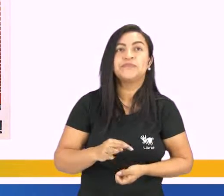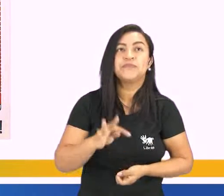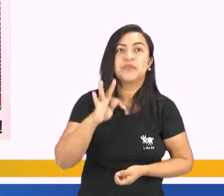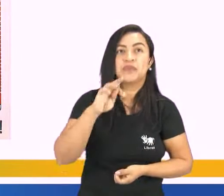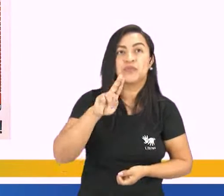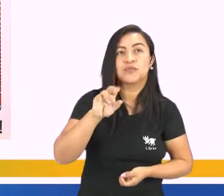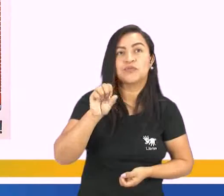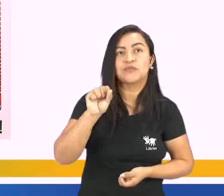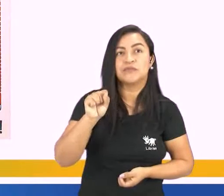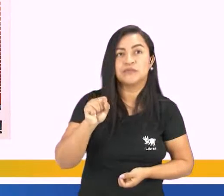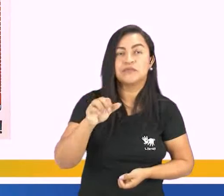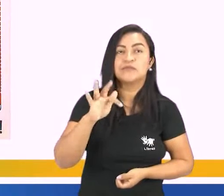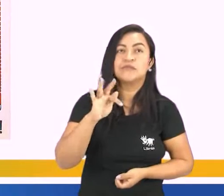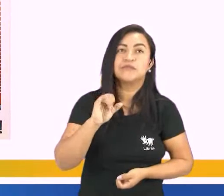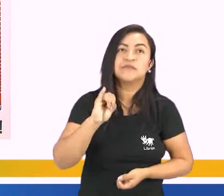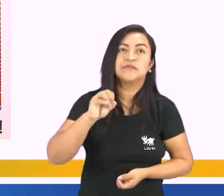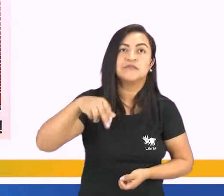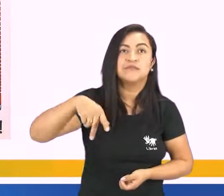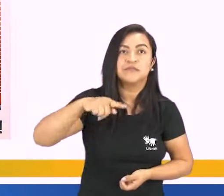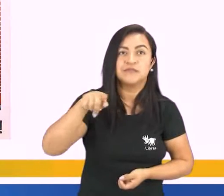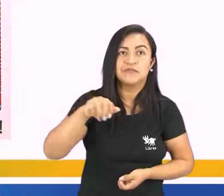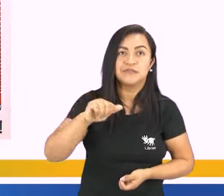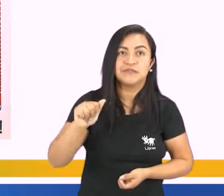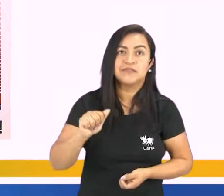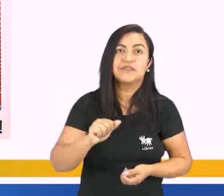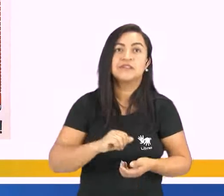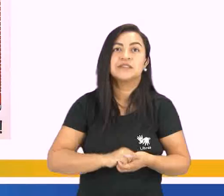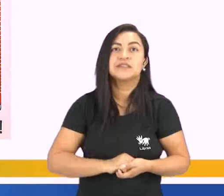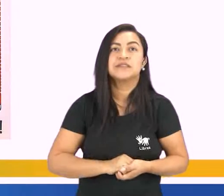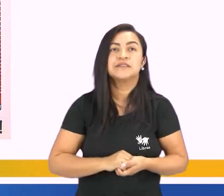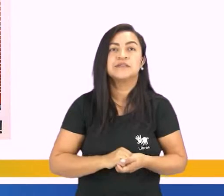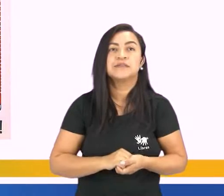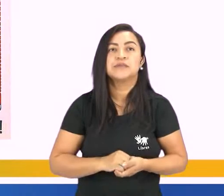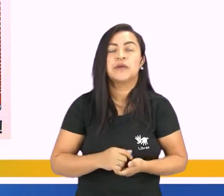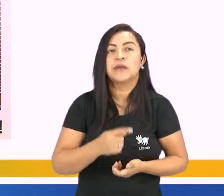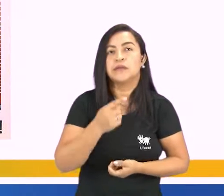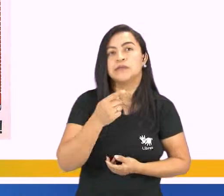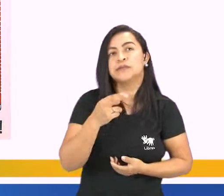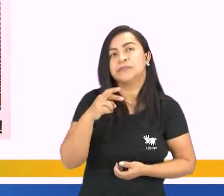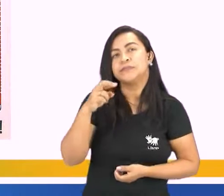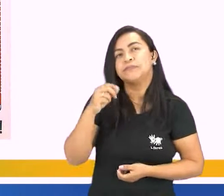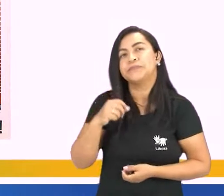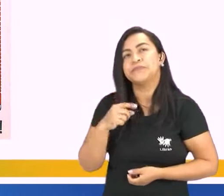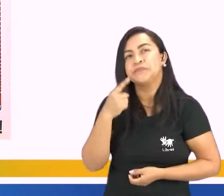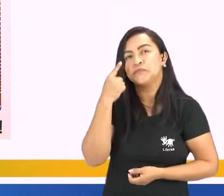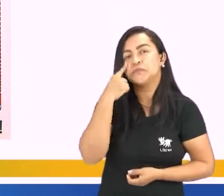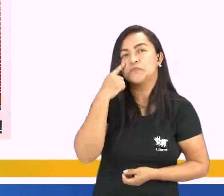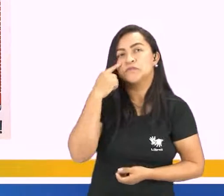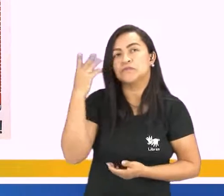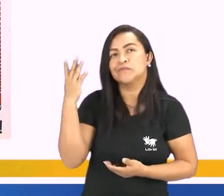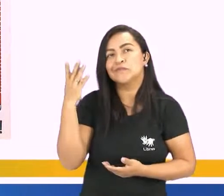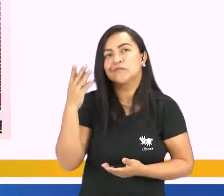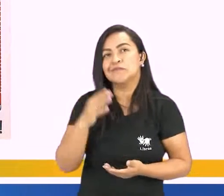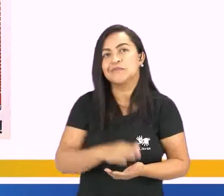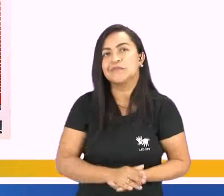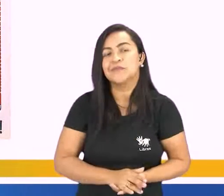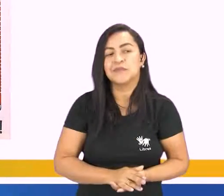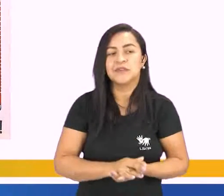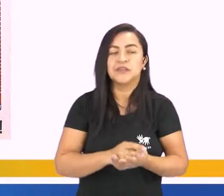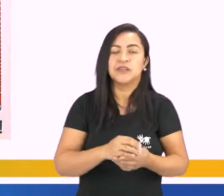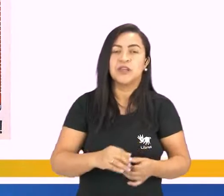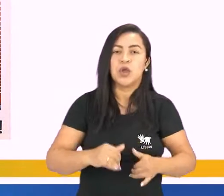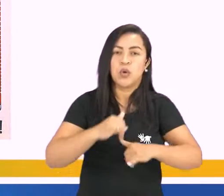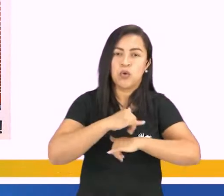manos. Assessores que marcam a diferença. Percebam vocês que se trata de um anúncio publicitário. E